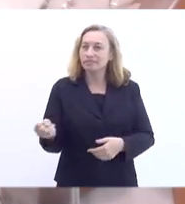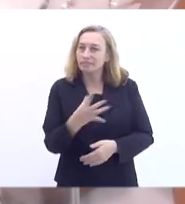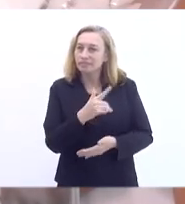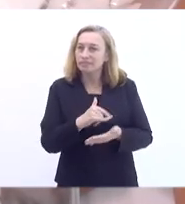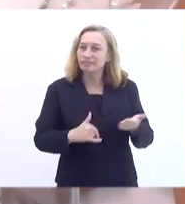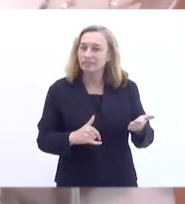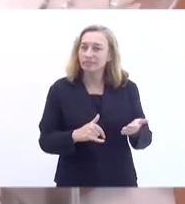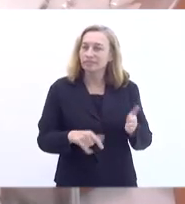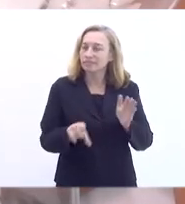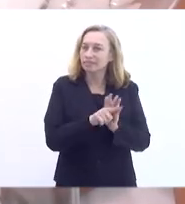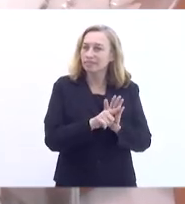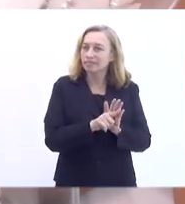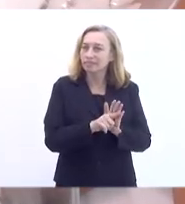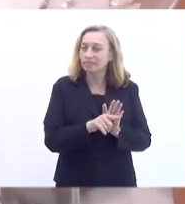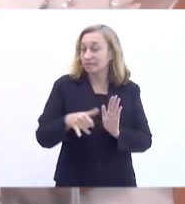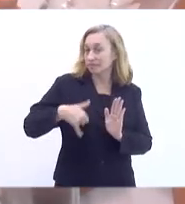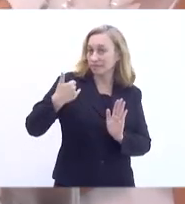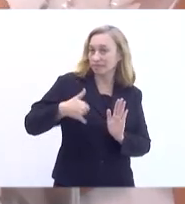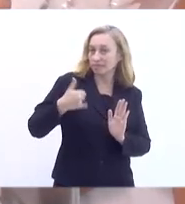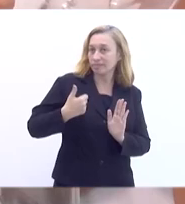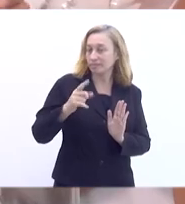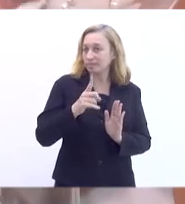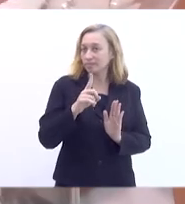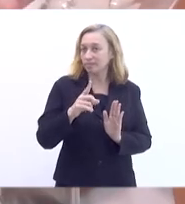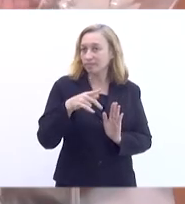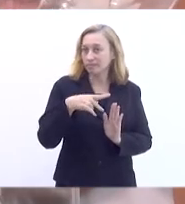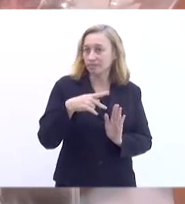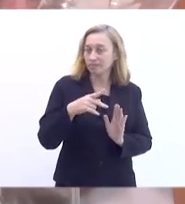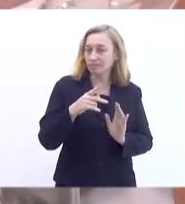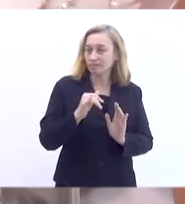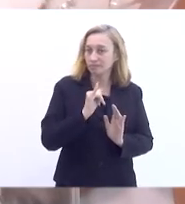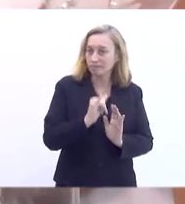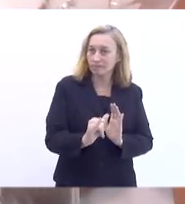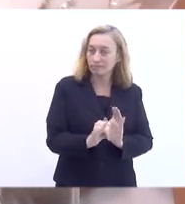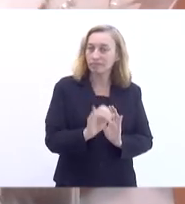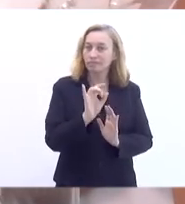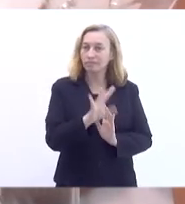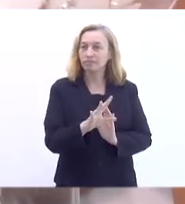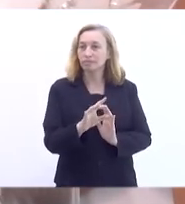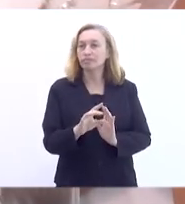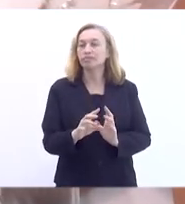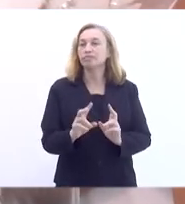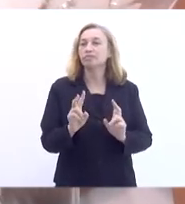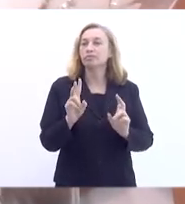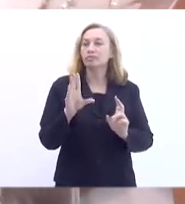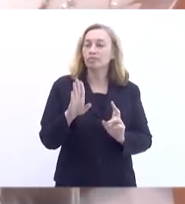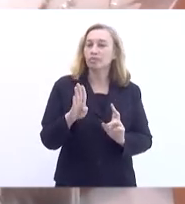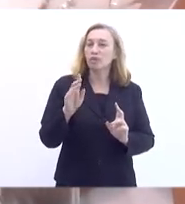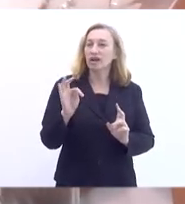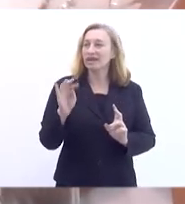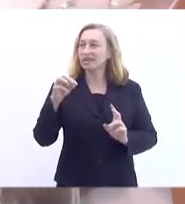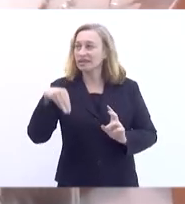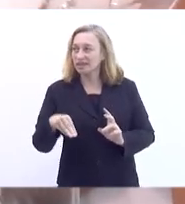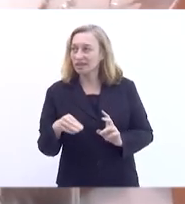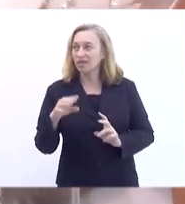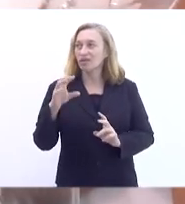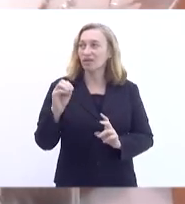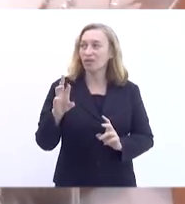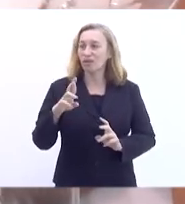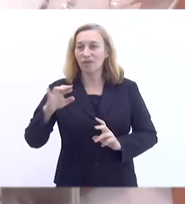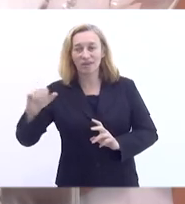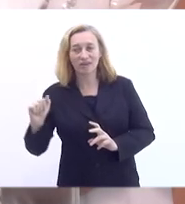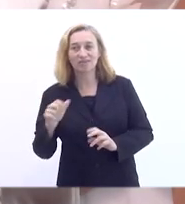certidão a lei não estaria a idade não seria citada estaria citado ali só os boletim de ocorrência para que nós pudéssemos